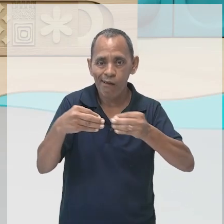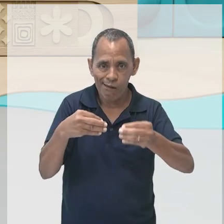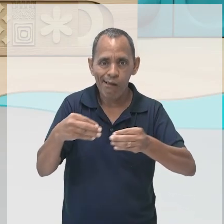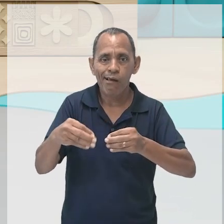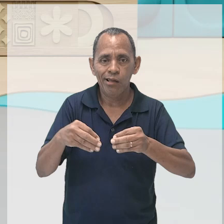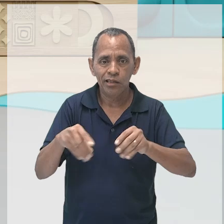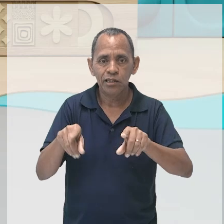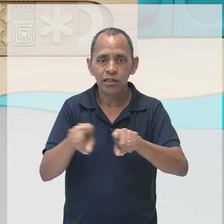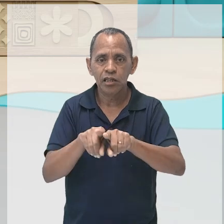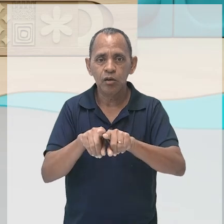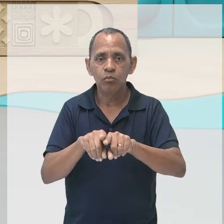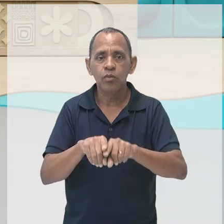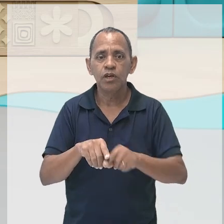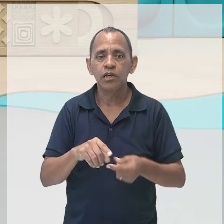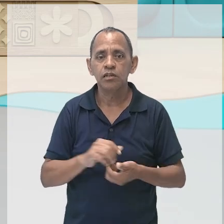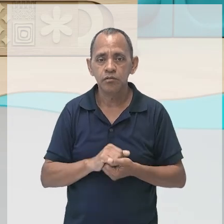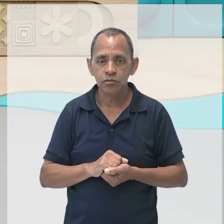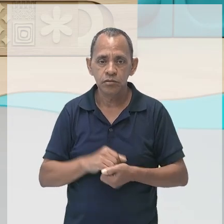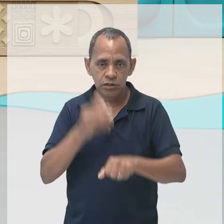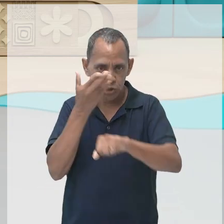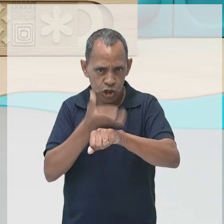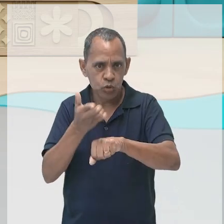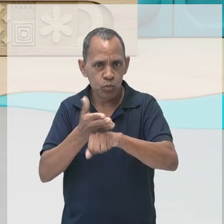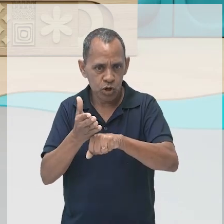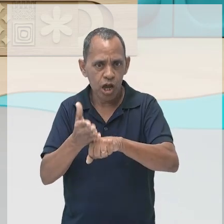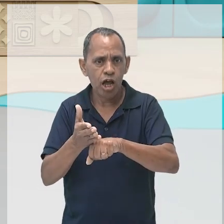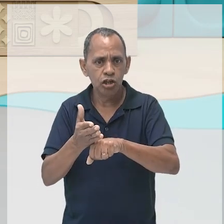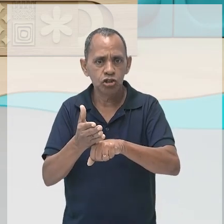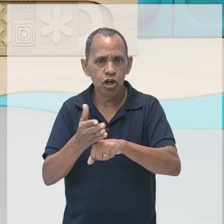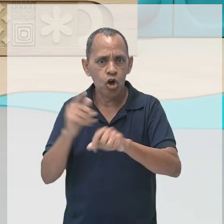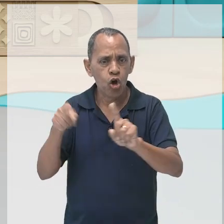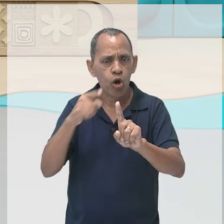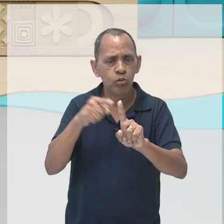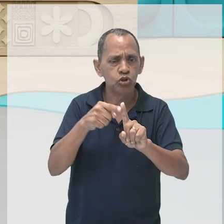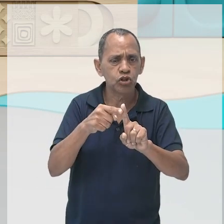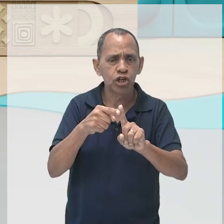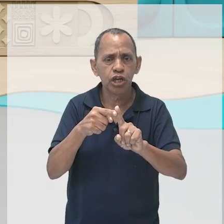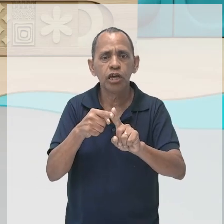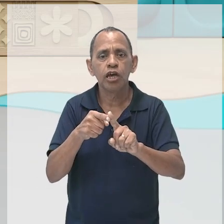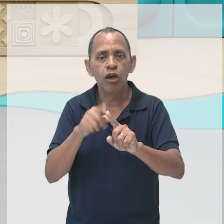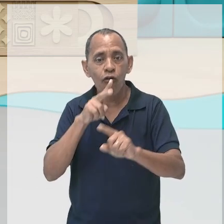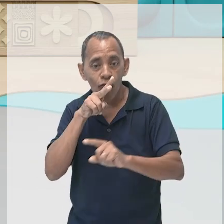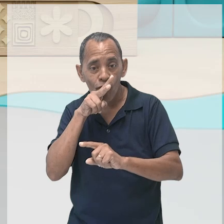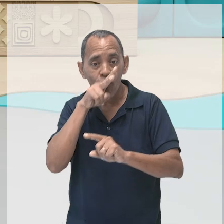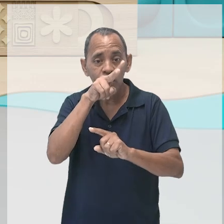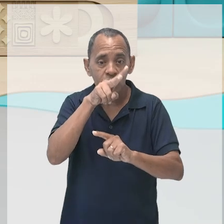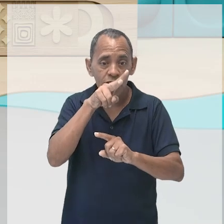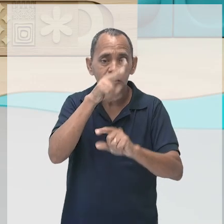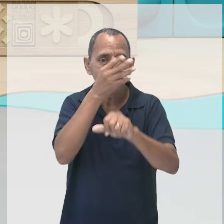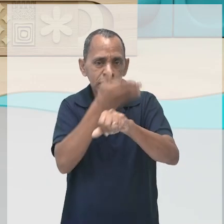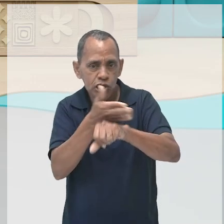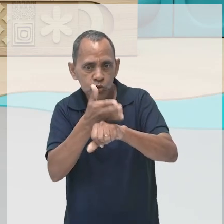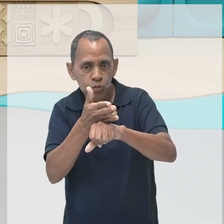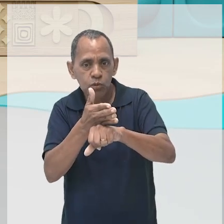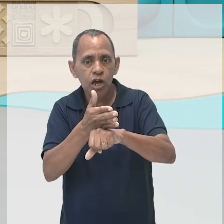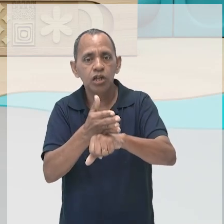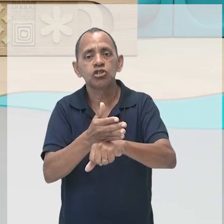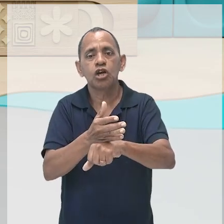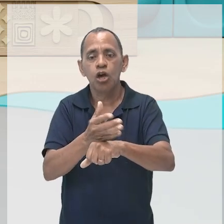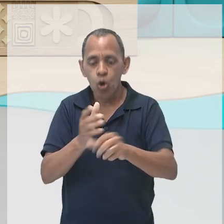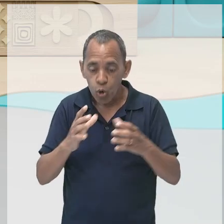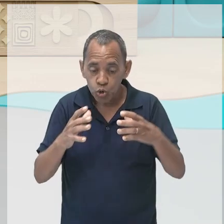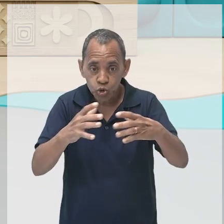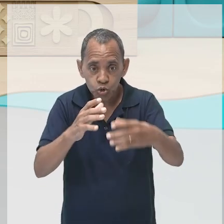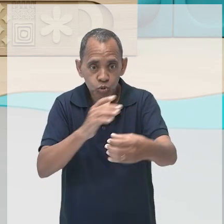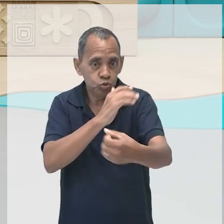Esses elásticos aí nos treinos, eles vão servir para fortalecer variados grupos musculares. E também